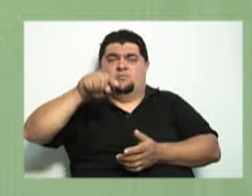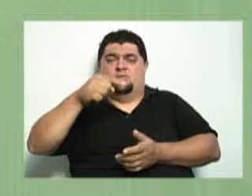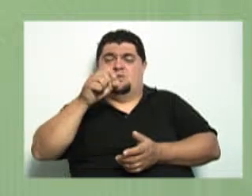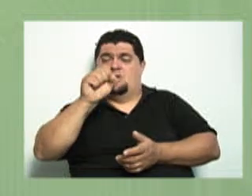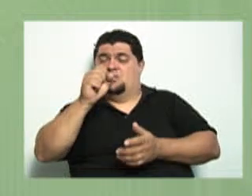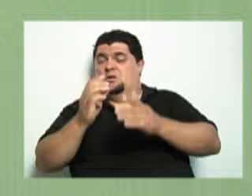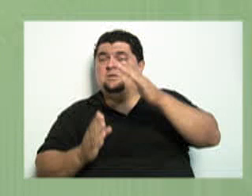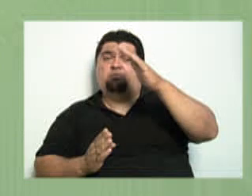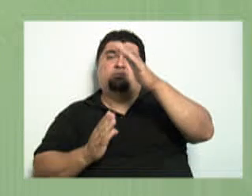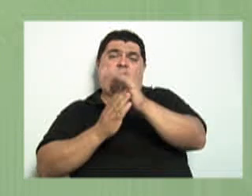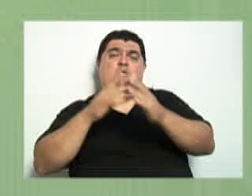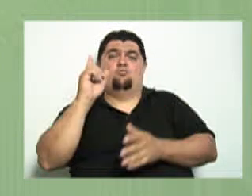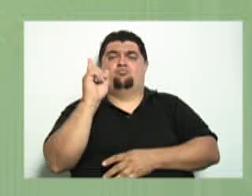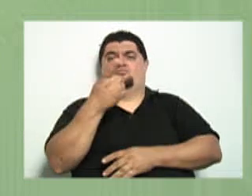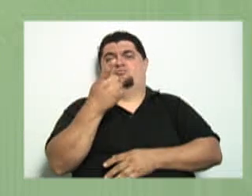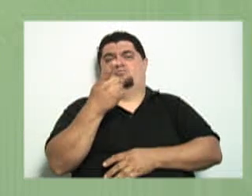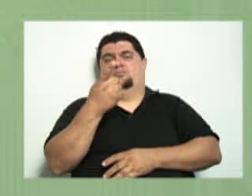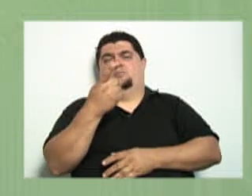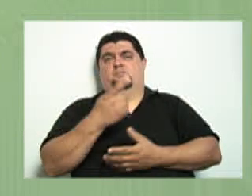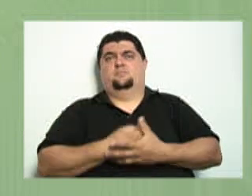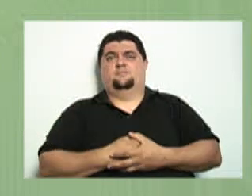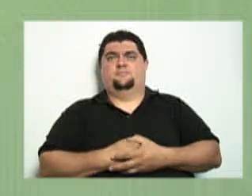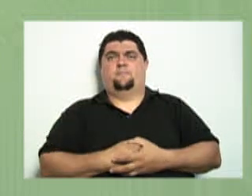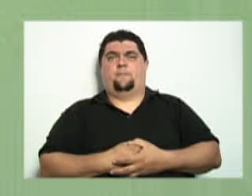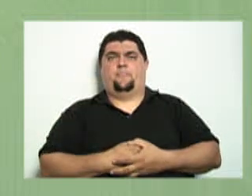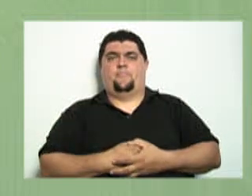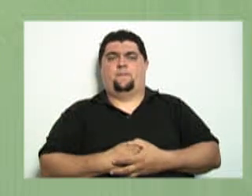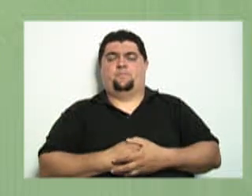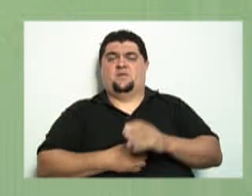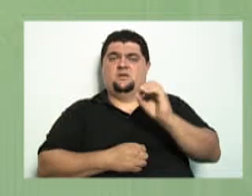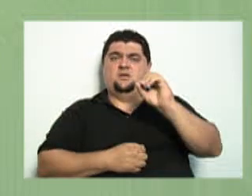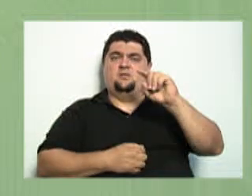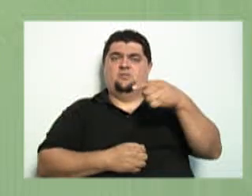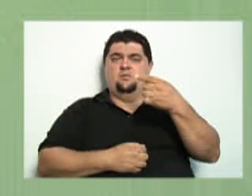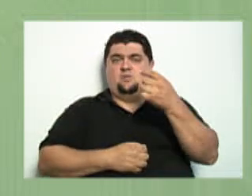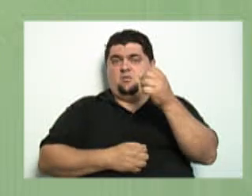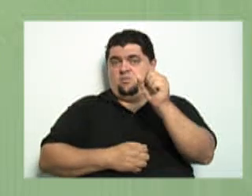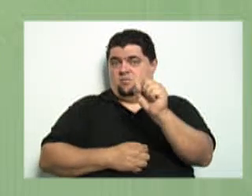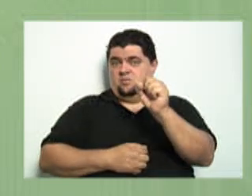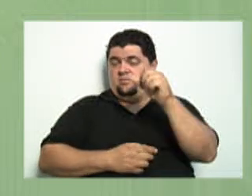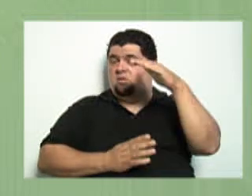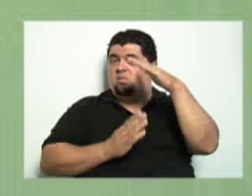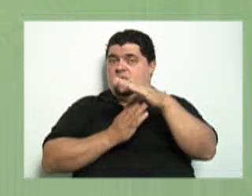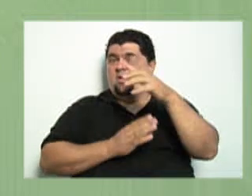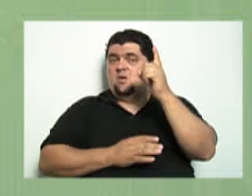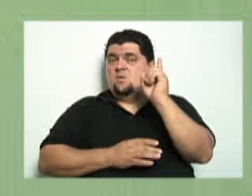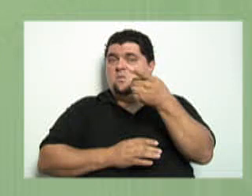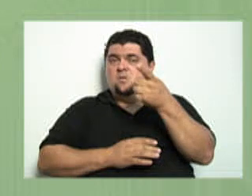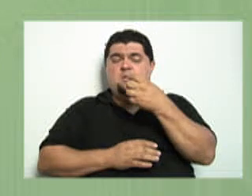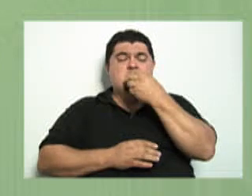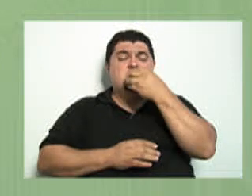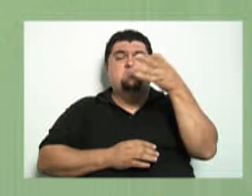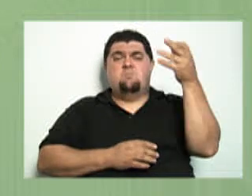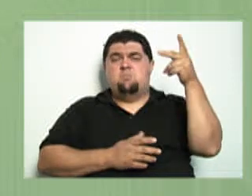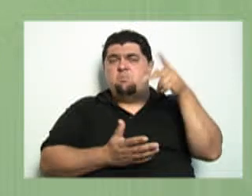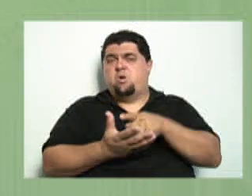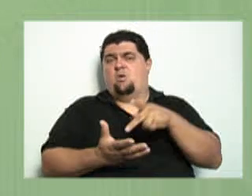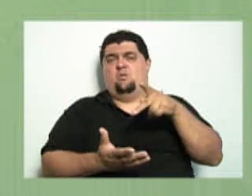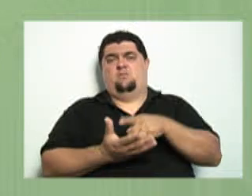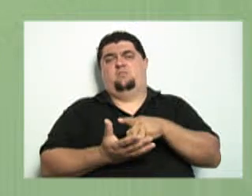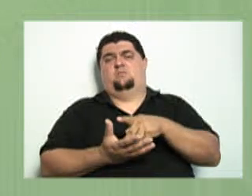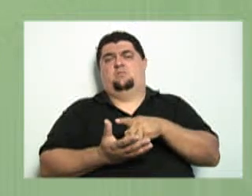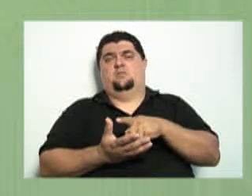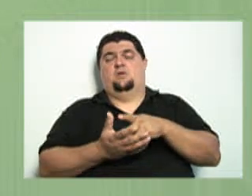0,8 até 1. Então, de 0,8 a 1 é o resultado muito alto. E essa é a gradação